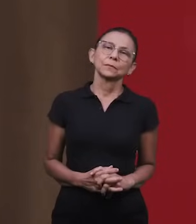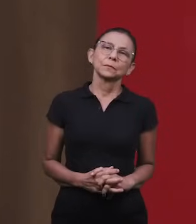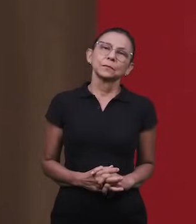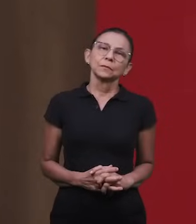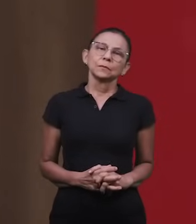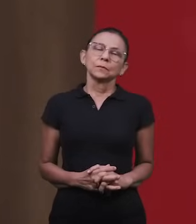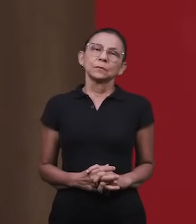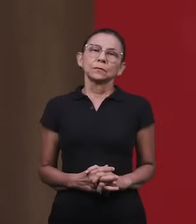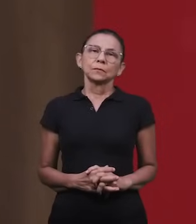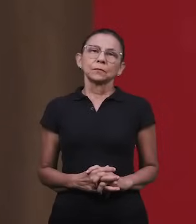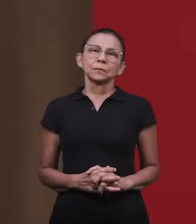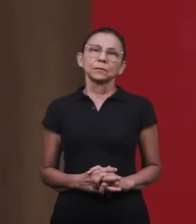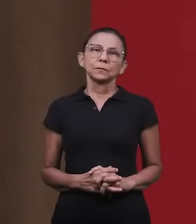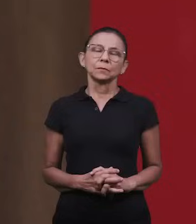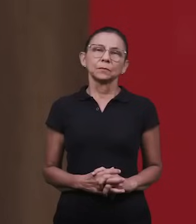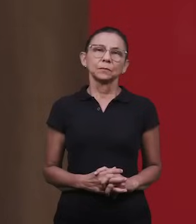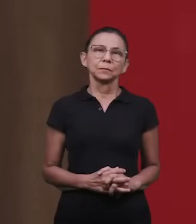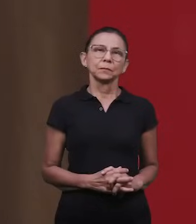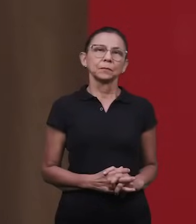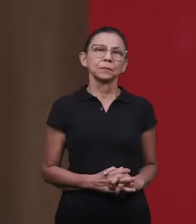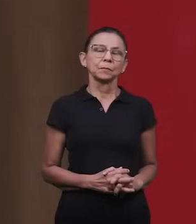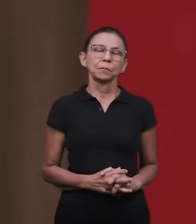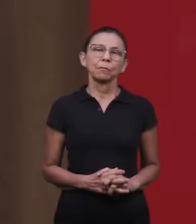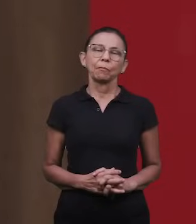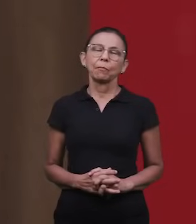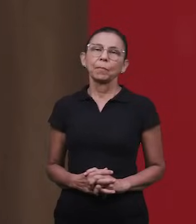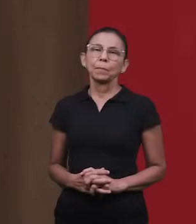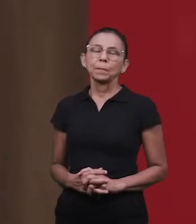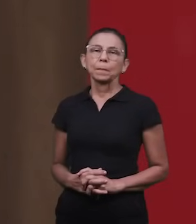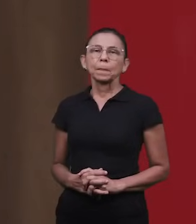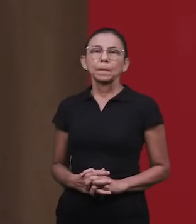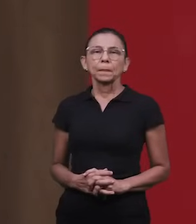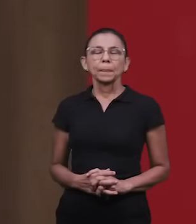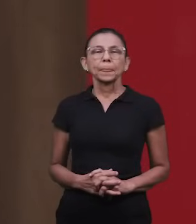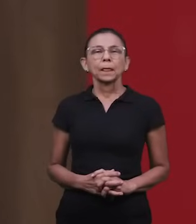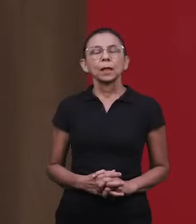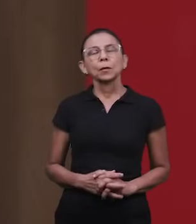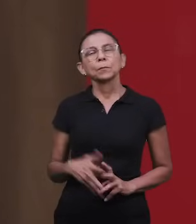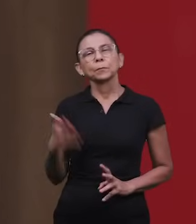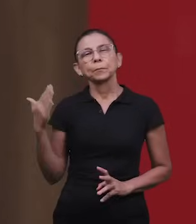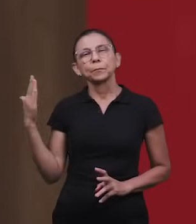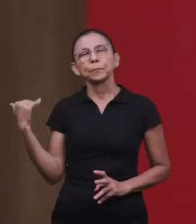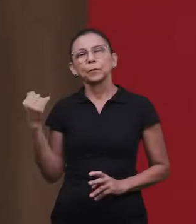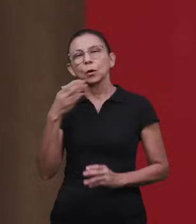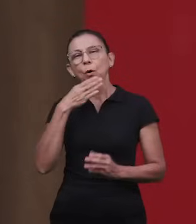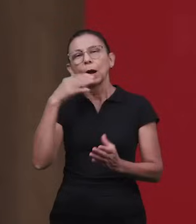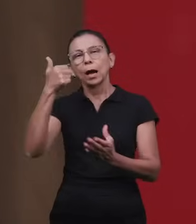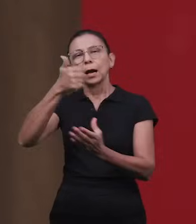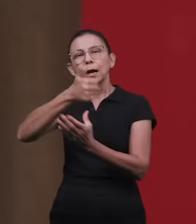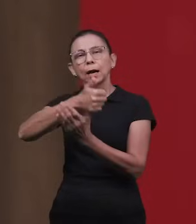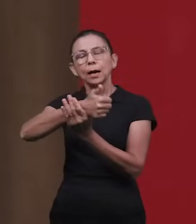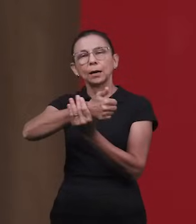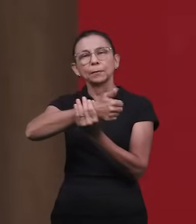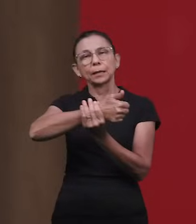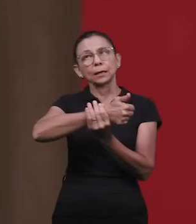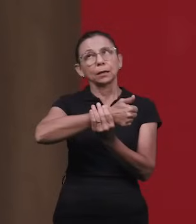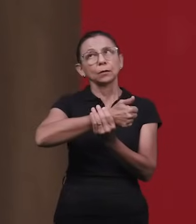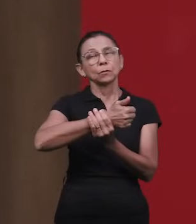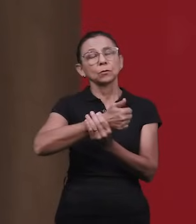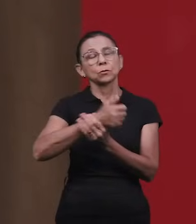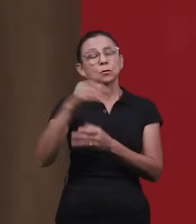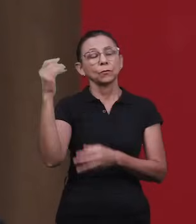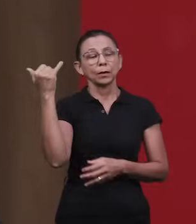nós sabemos que, no final, o Senhor que ganha, não é? A vitória é sempre dele. E quando o Senhor chama Abraão,